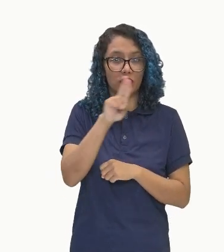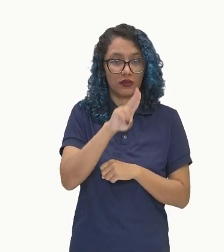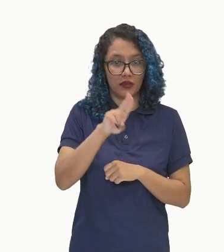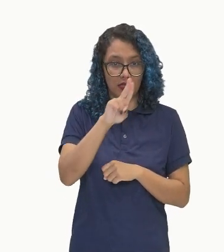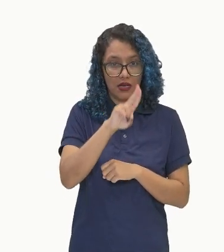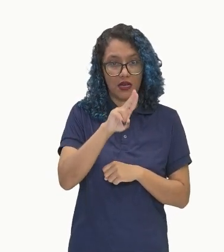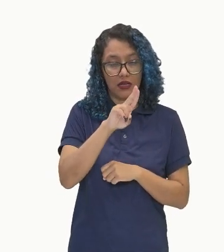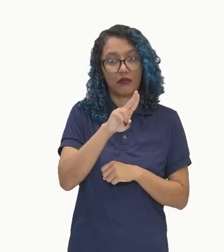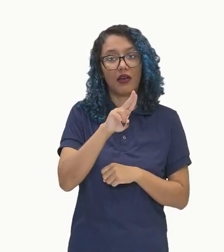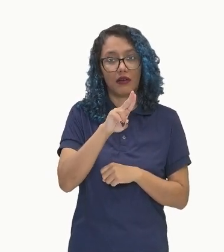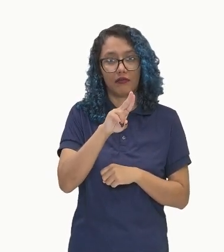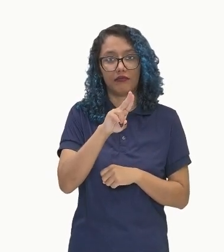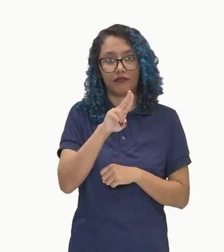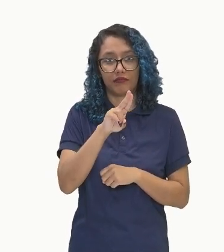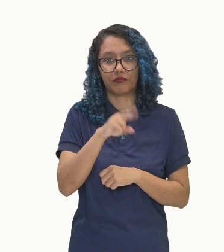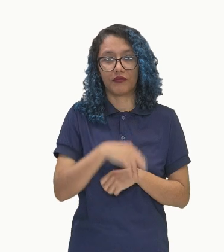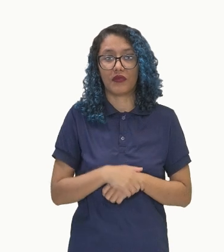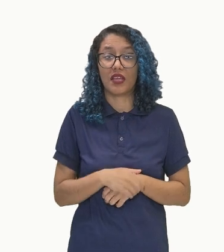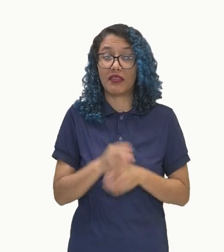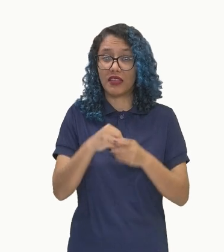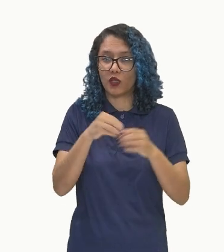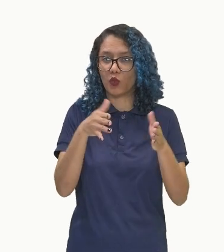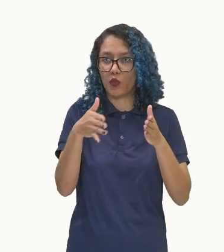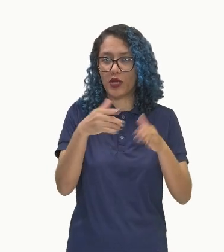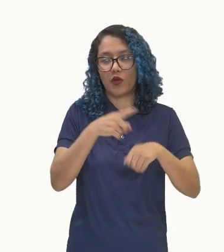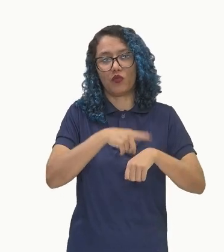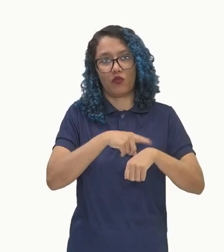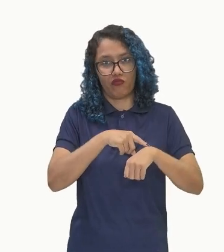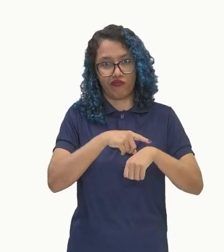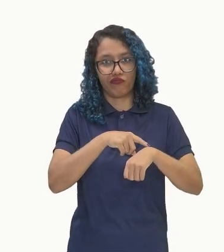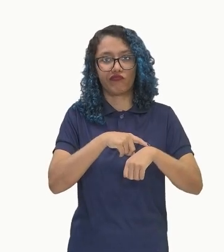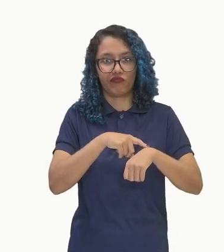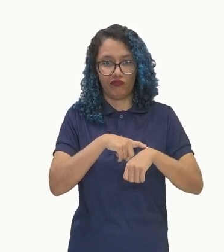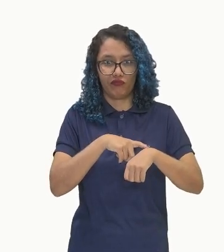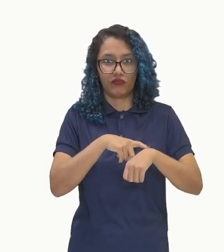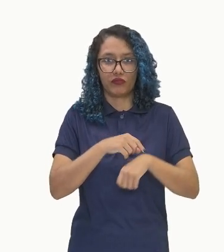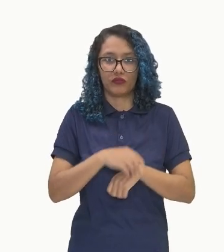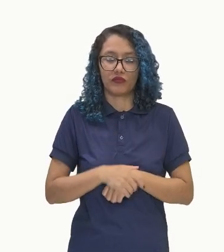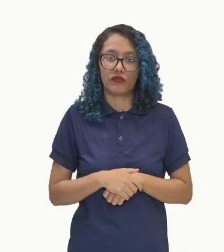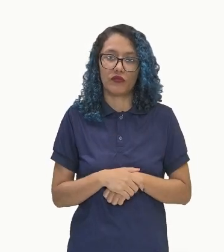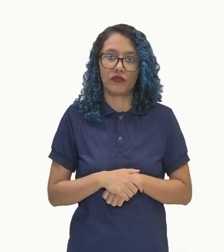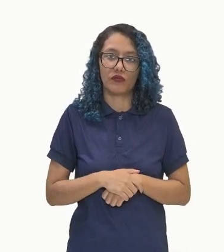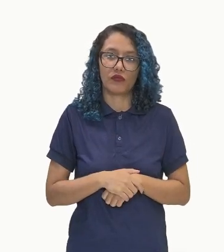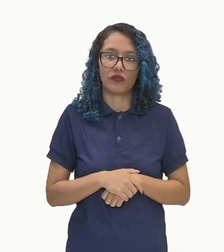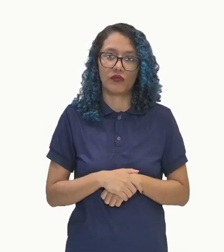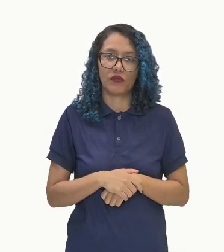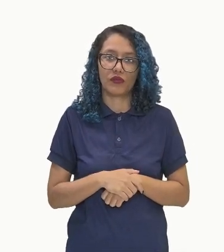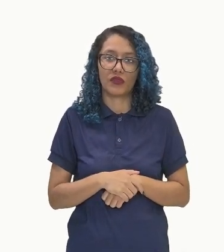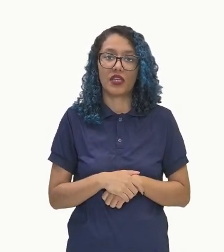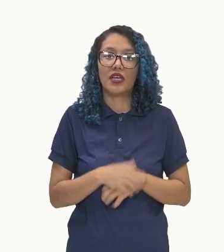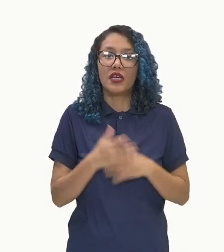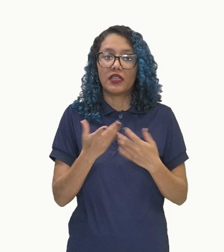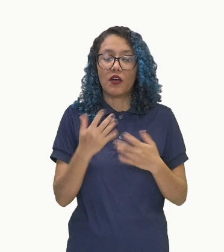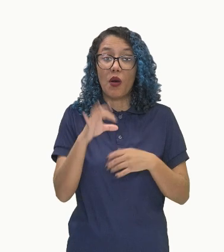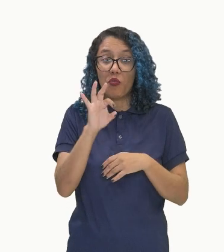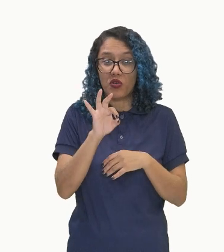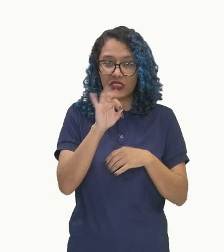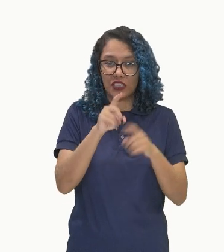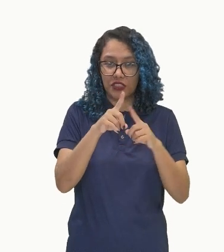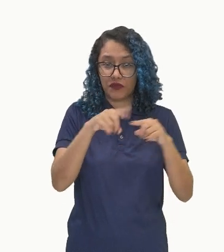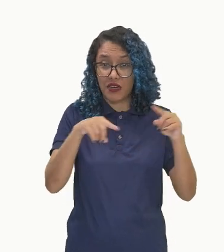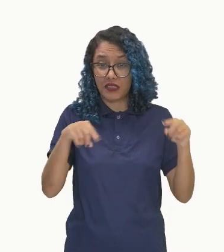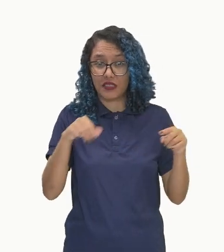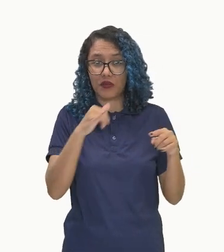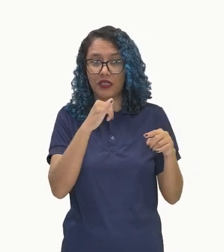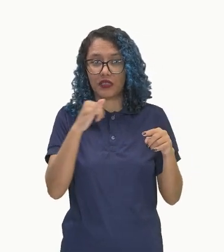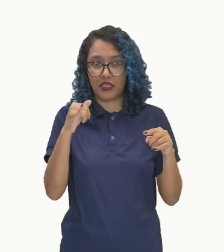a taxa de variação da energia em função do tempo. Aí você tem esta equação que nós